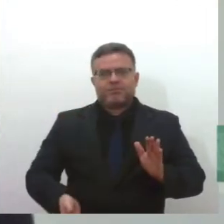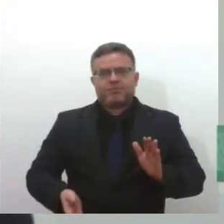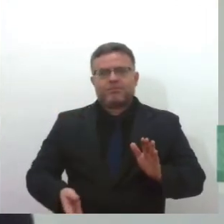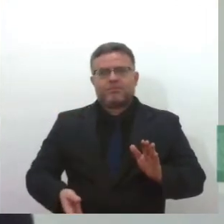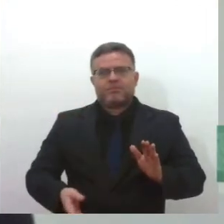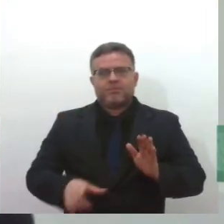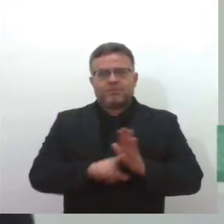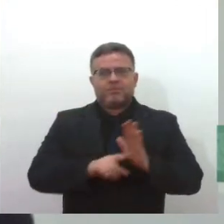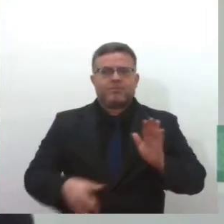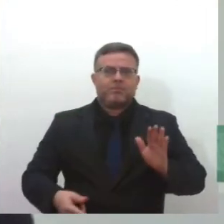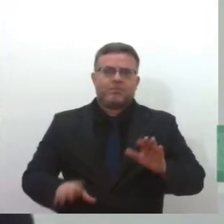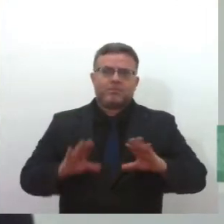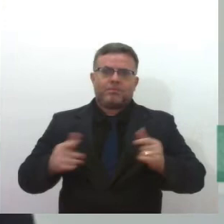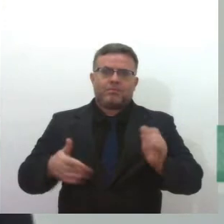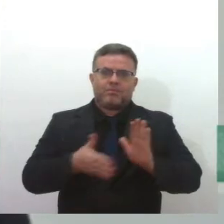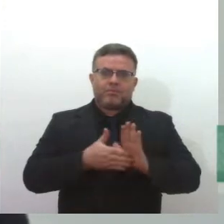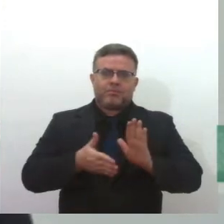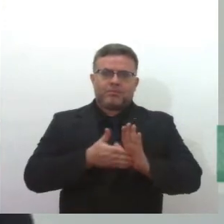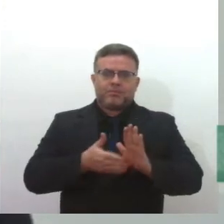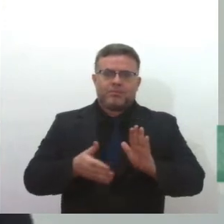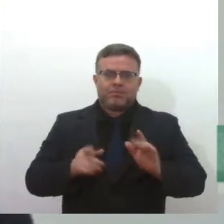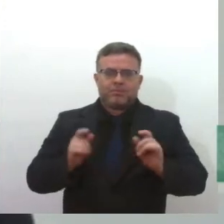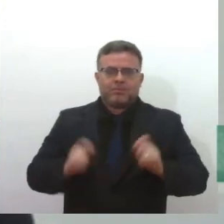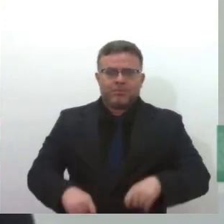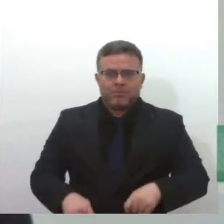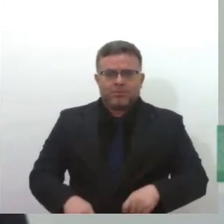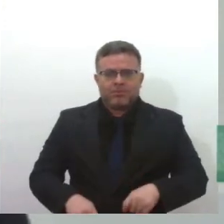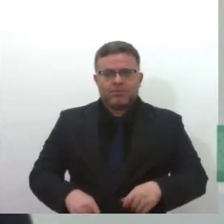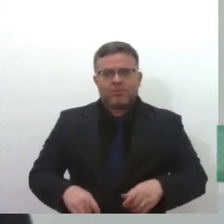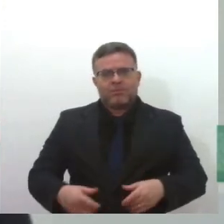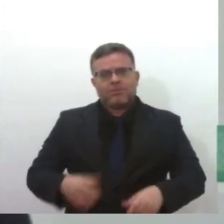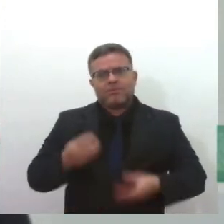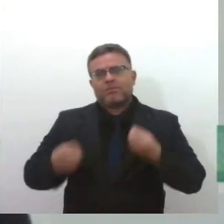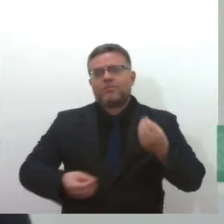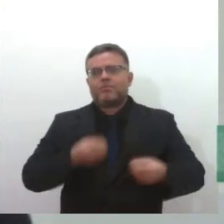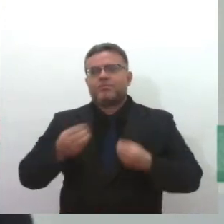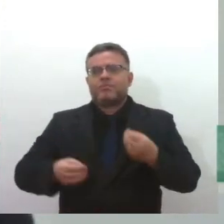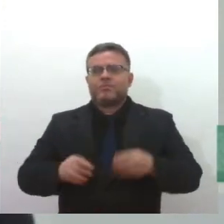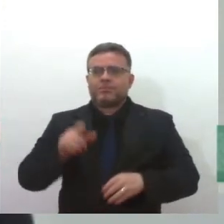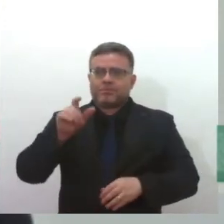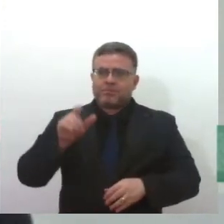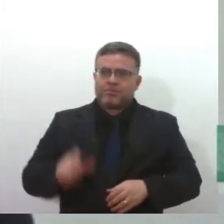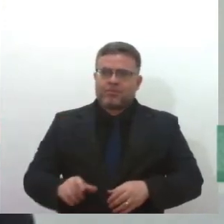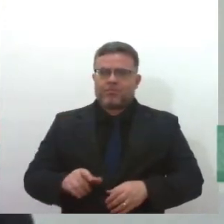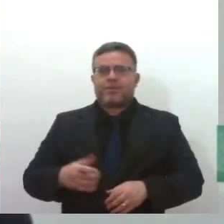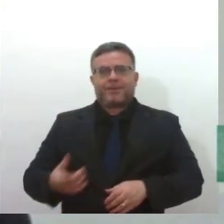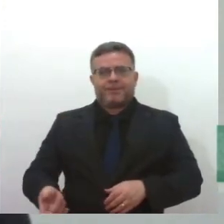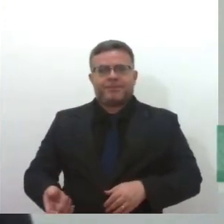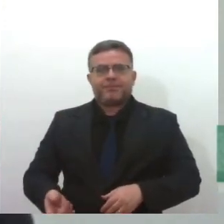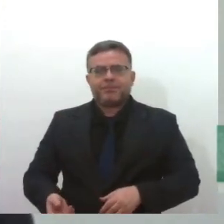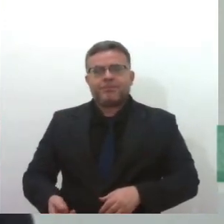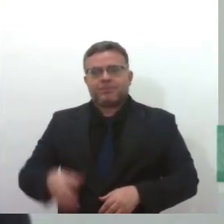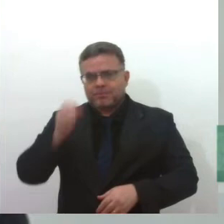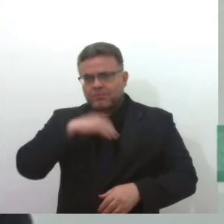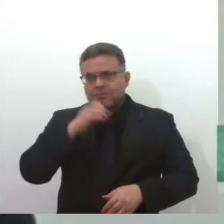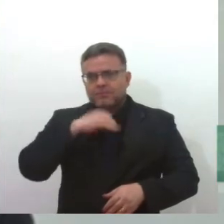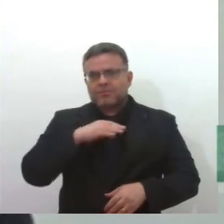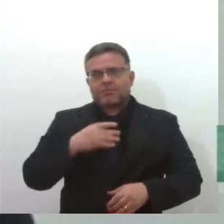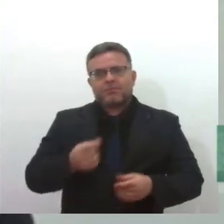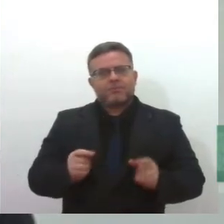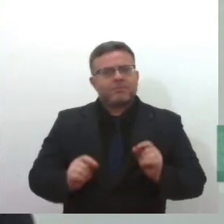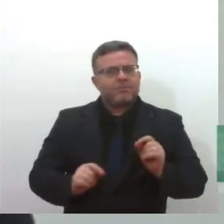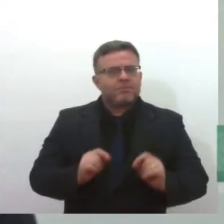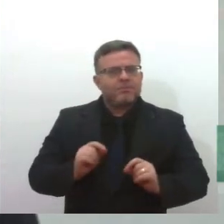estarem no meio de crimes hediondos, o caráter de hediondo é um sentimento social. A legislação só vem completar